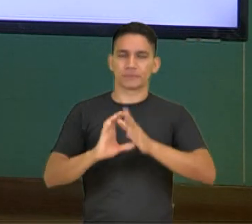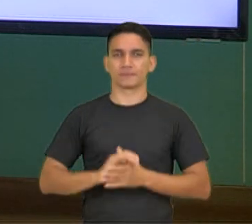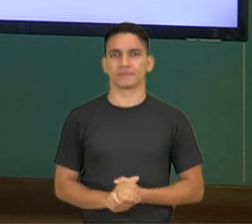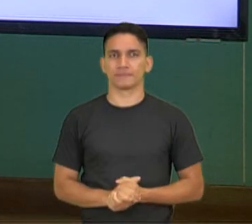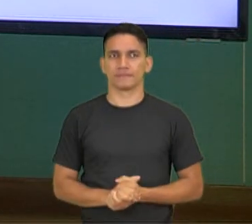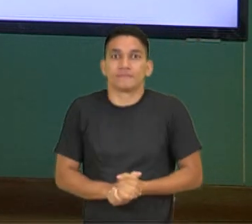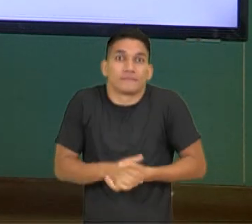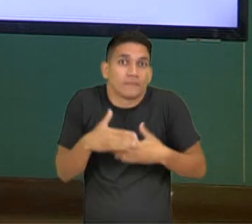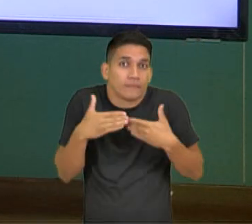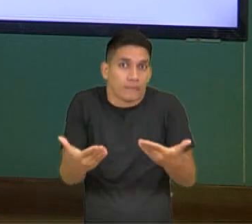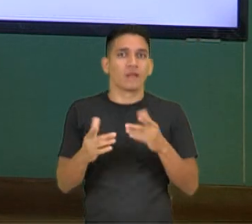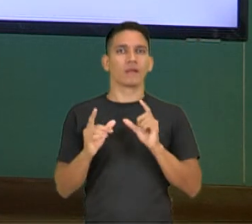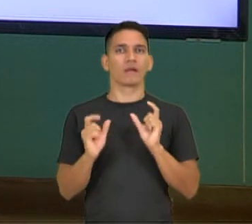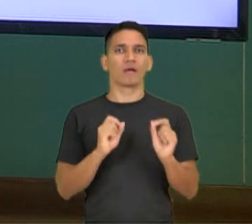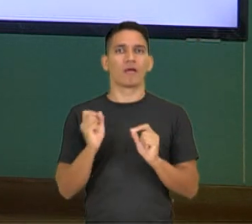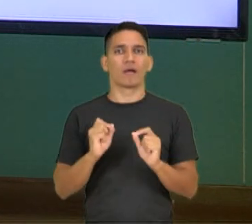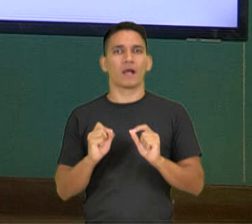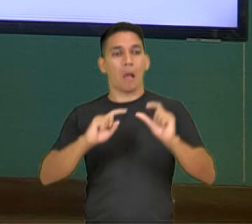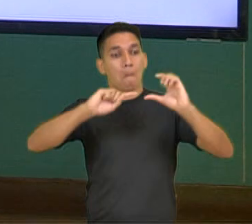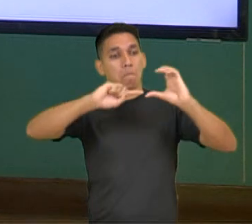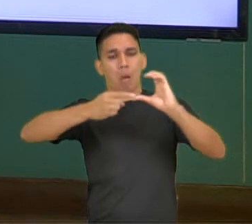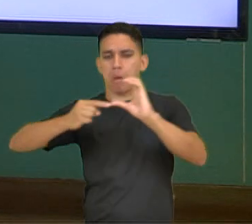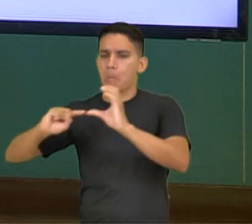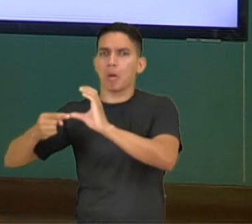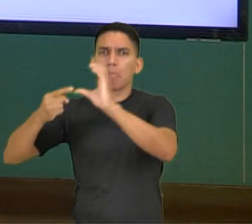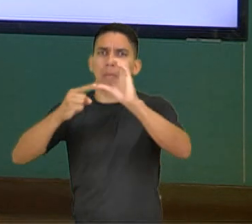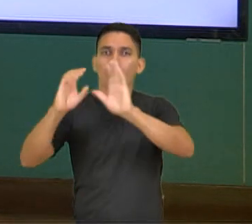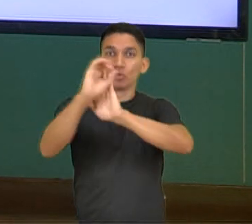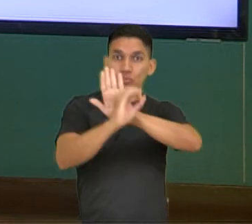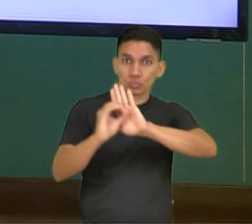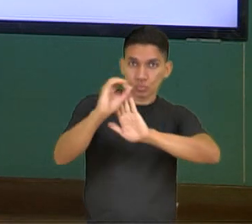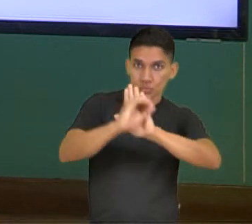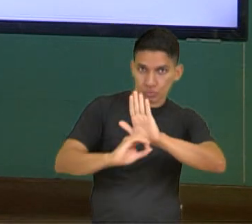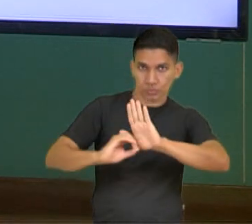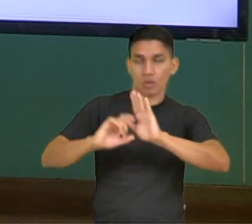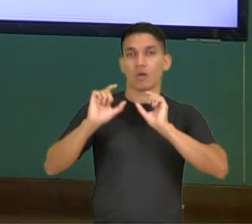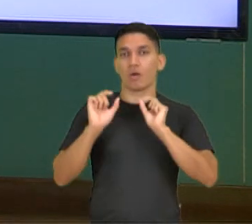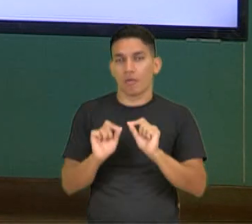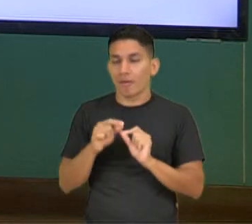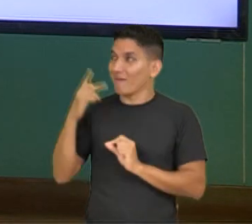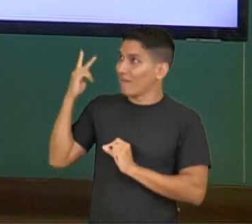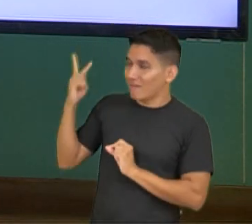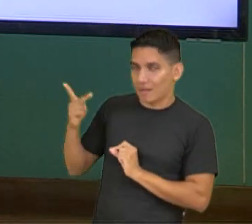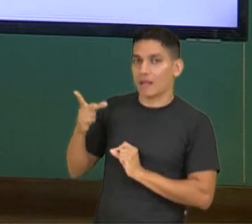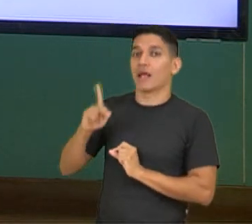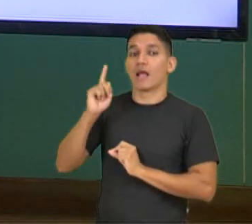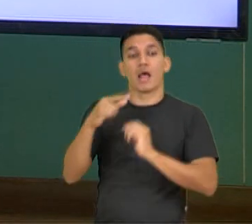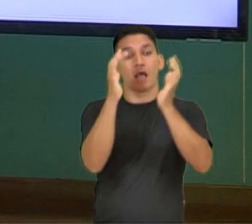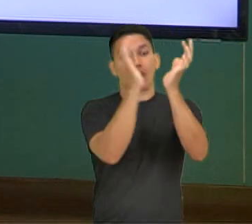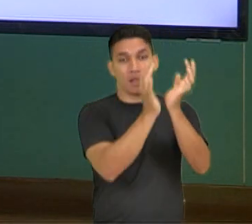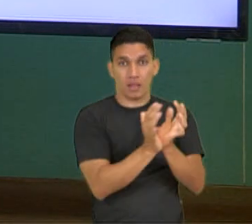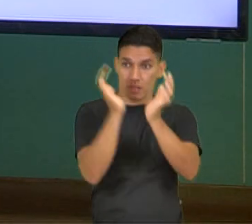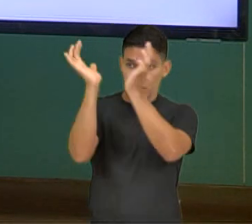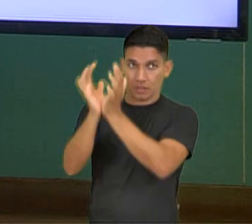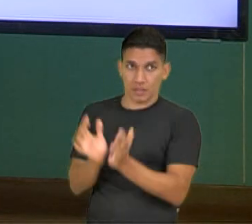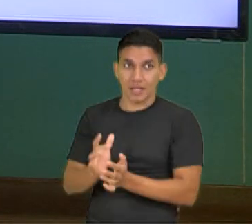aromáticas. Bom, as cadeias carbônicas aromáticas, elas são classificadas